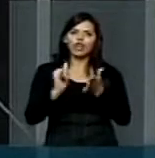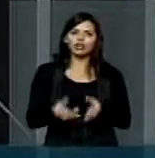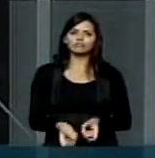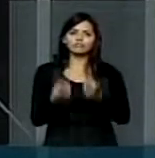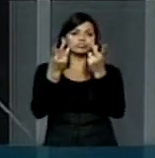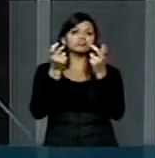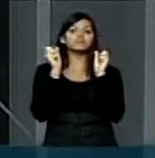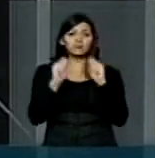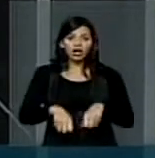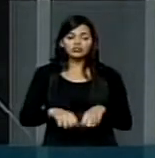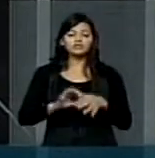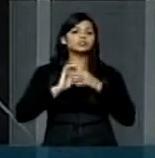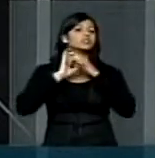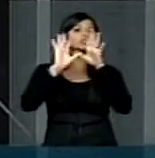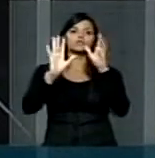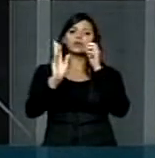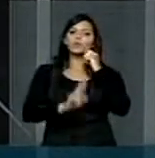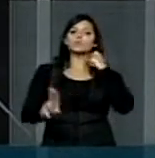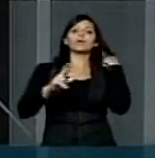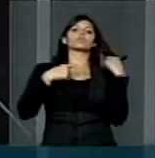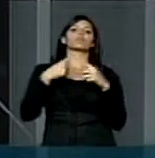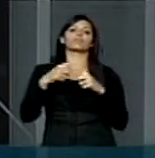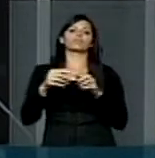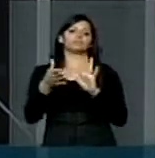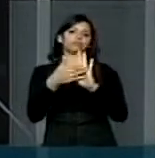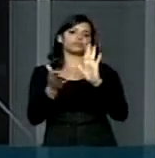este grupo de juristas,